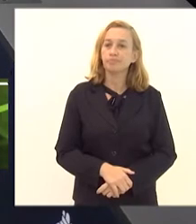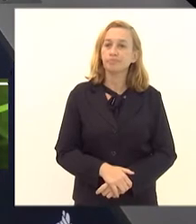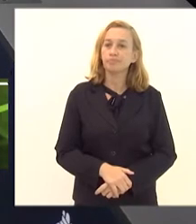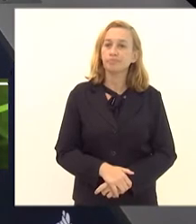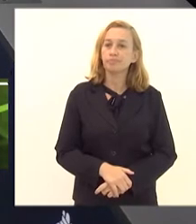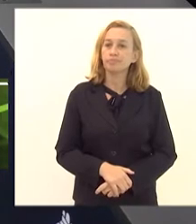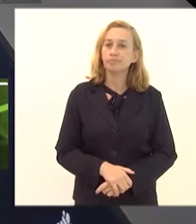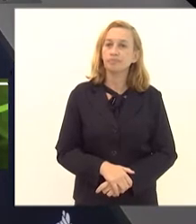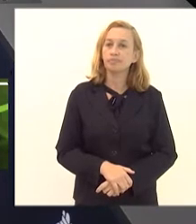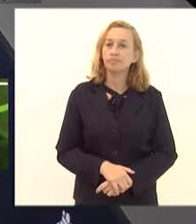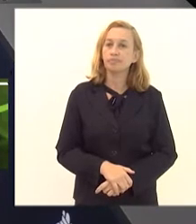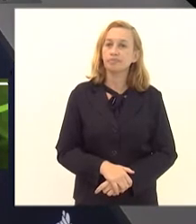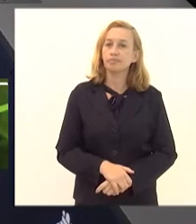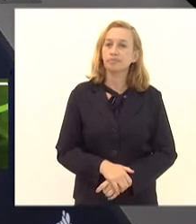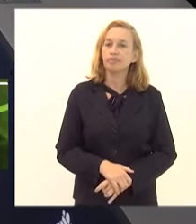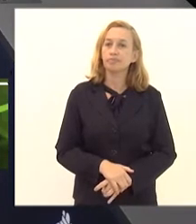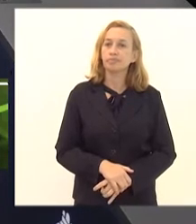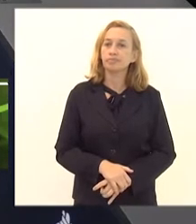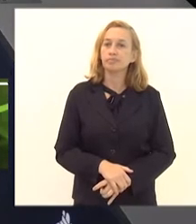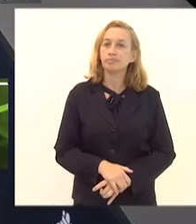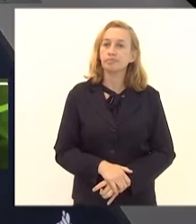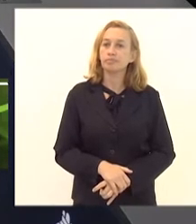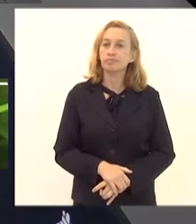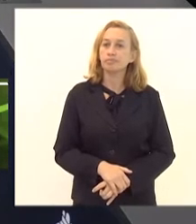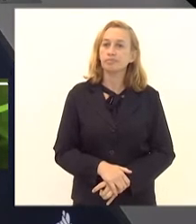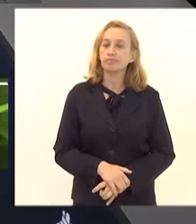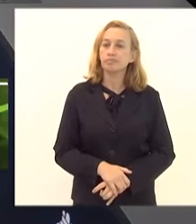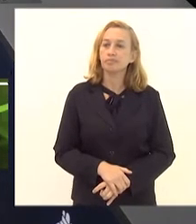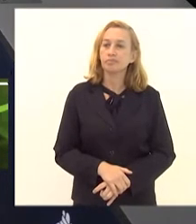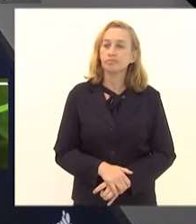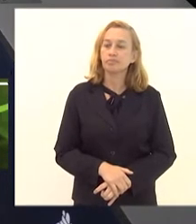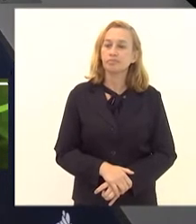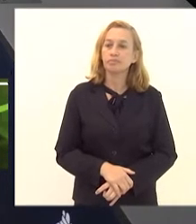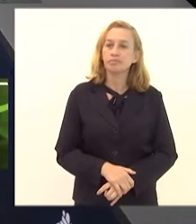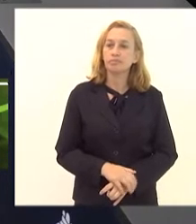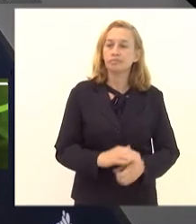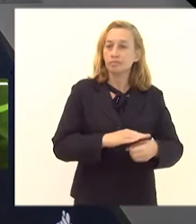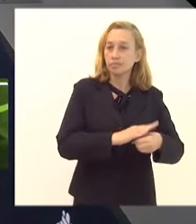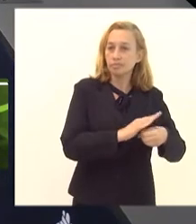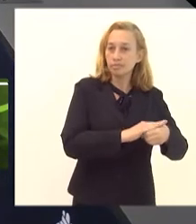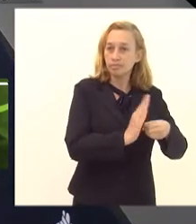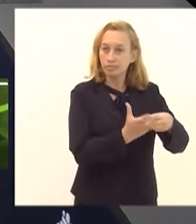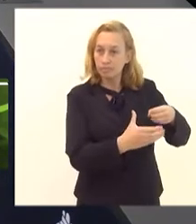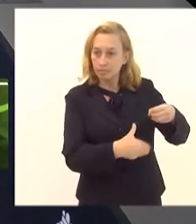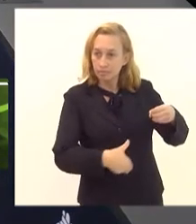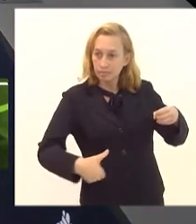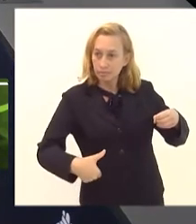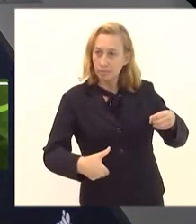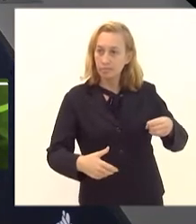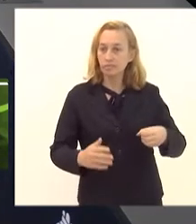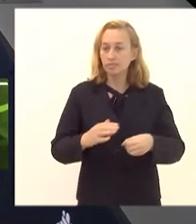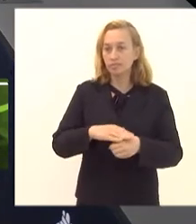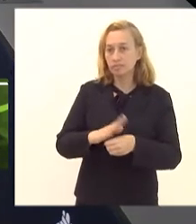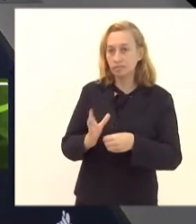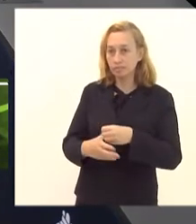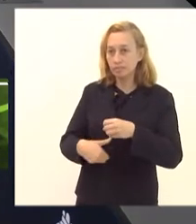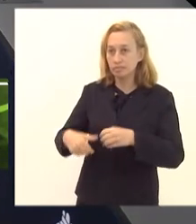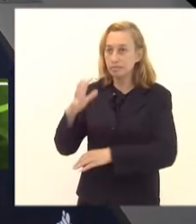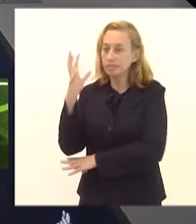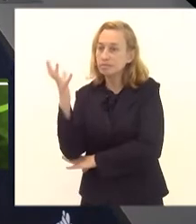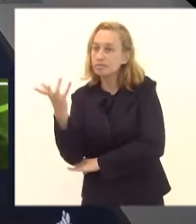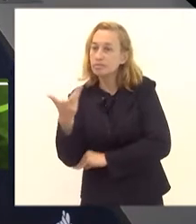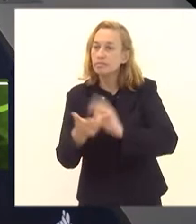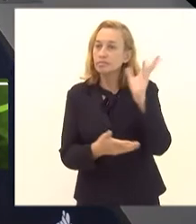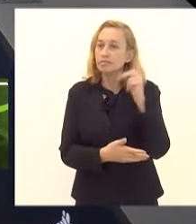essa mesma preocupação com você. A diferença entre saneamento básico e saneamento ambiental.